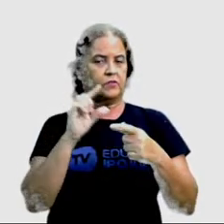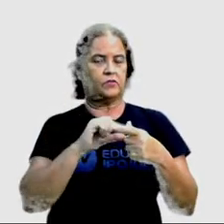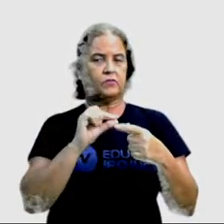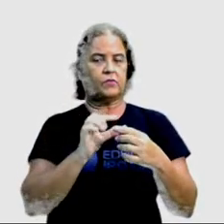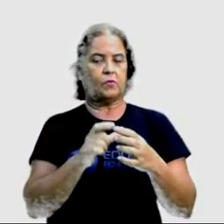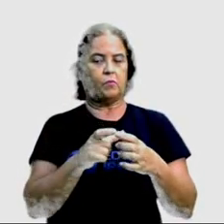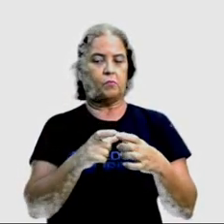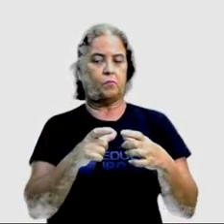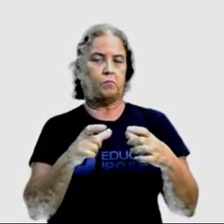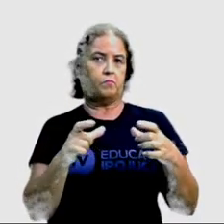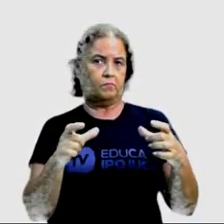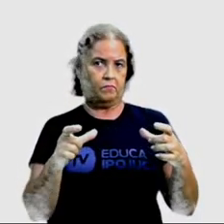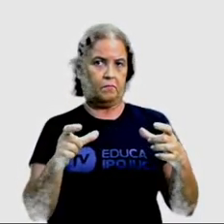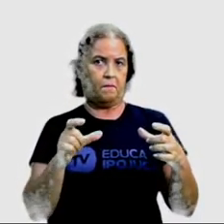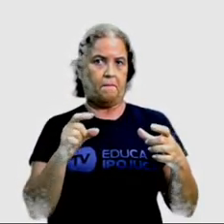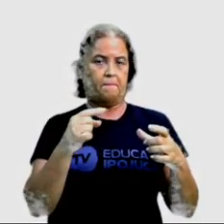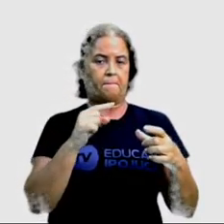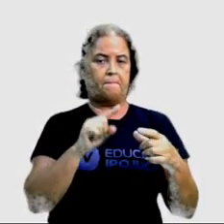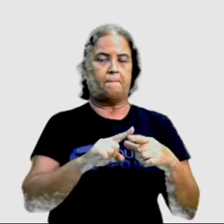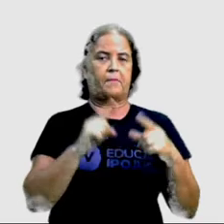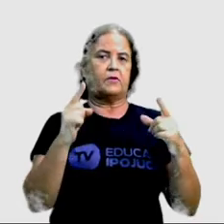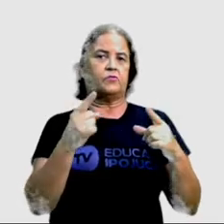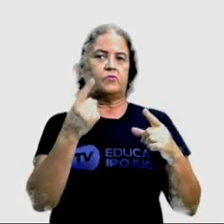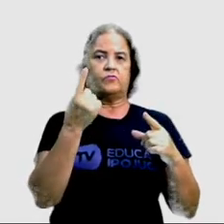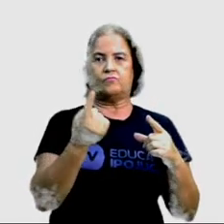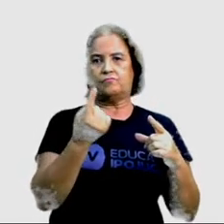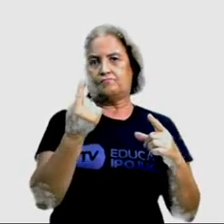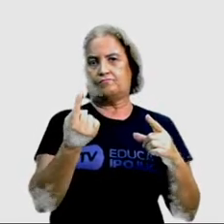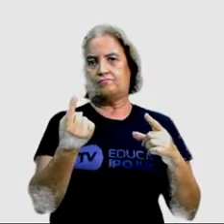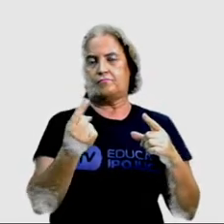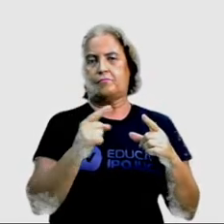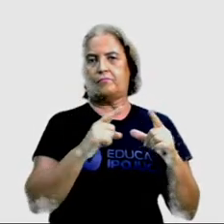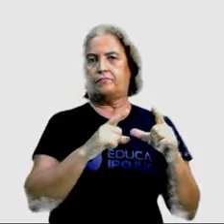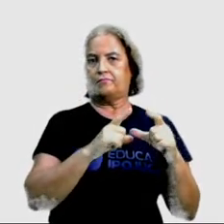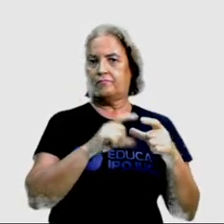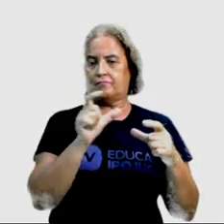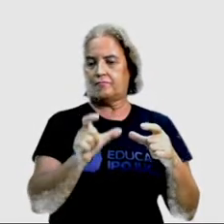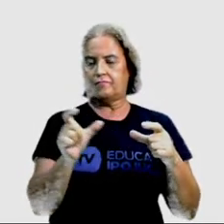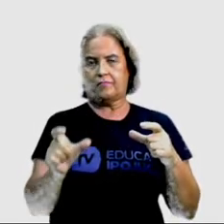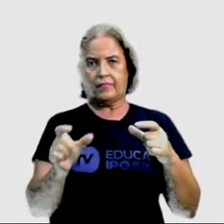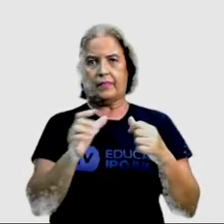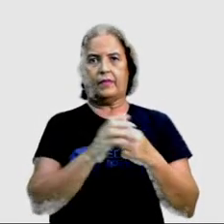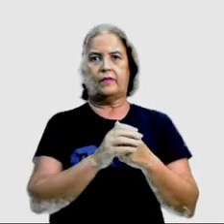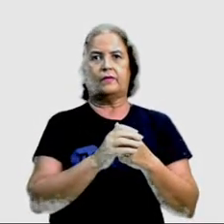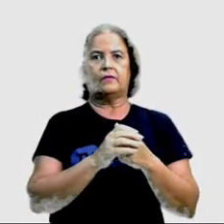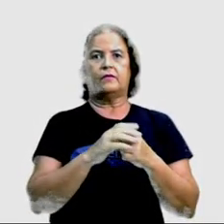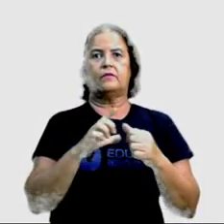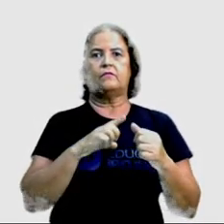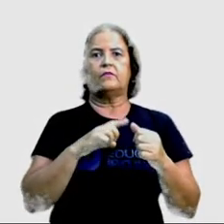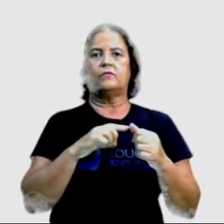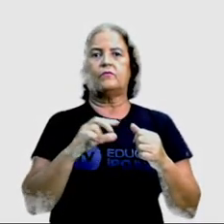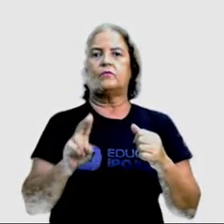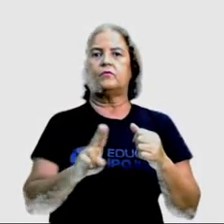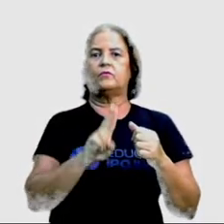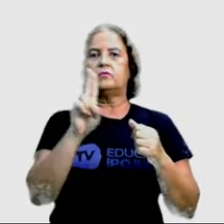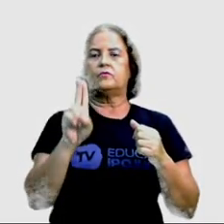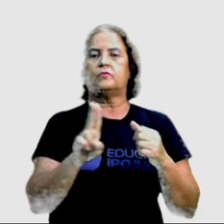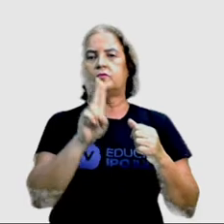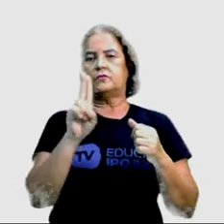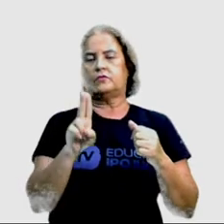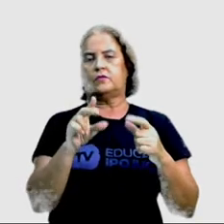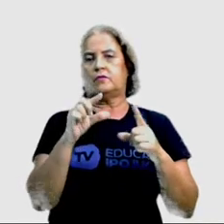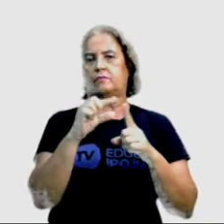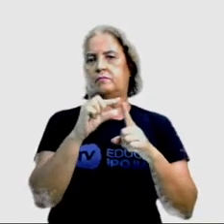longos, eles têm mais de um caractere. Então, o que é que nós fazemos? Neste caso aqui, a gente vai colocar o more, a palavra